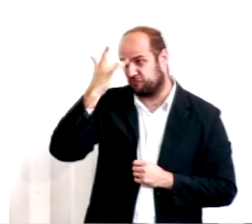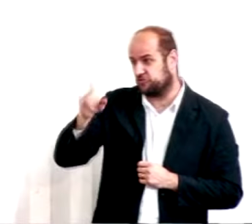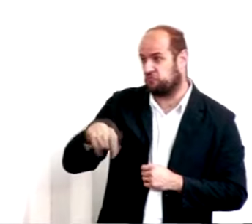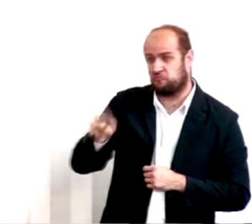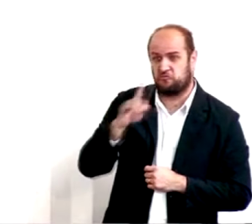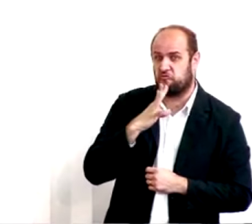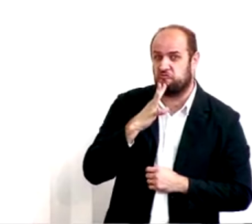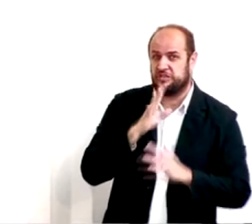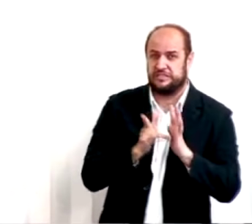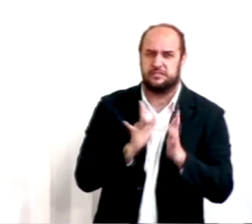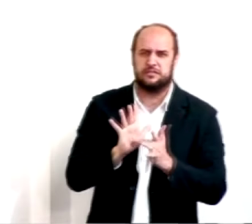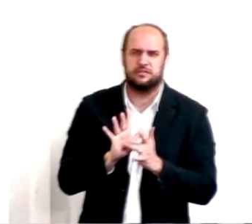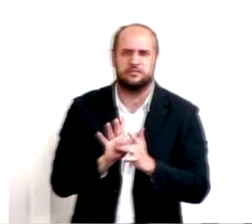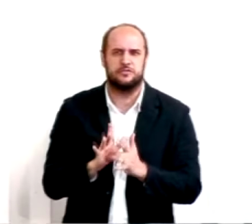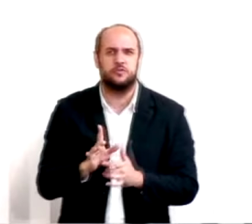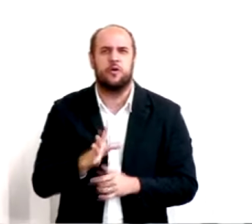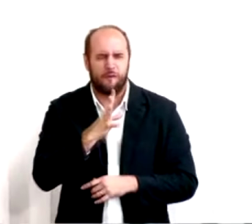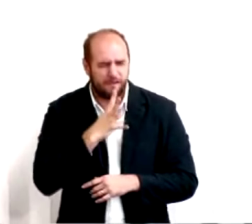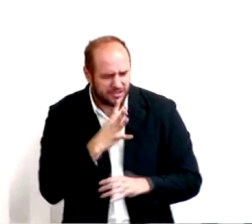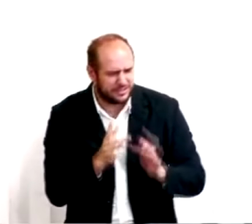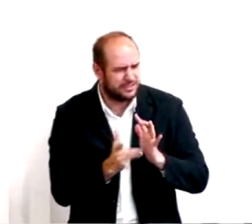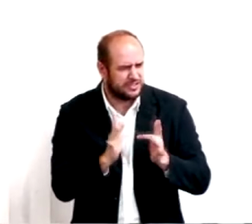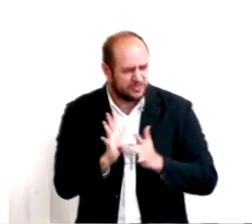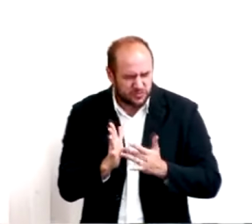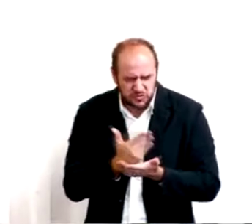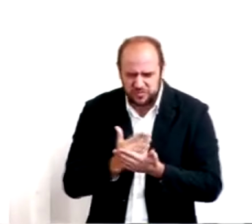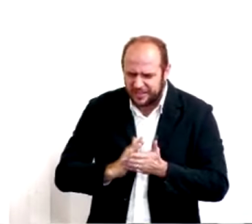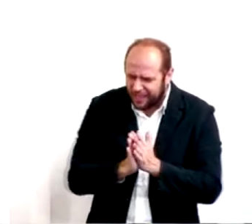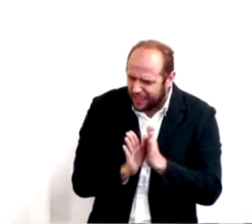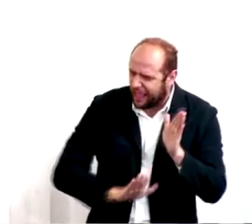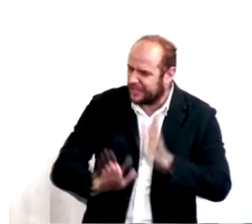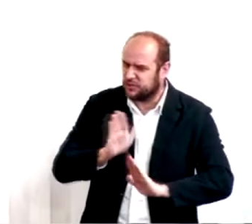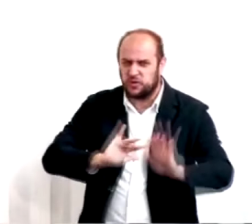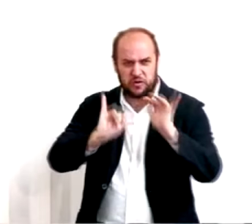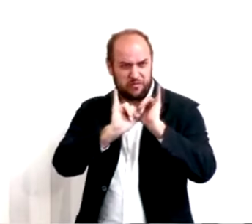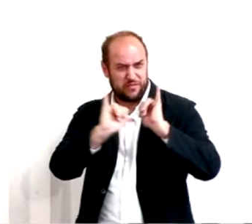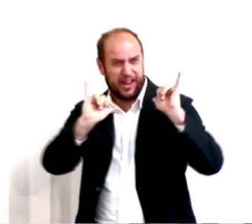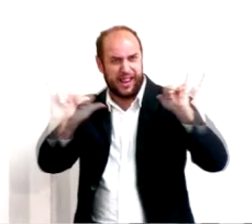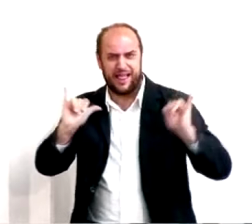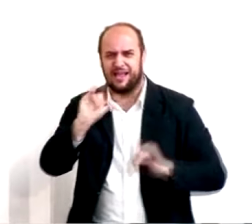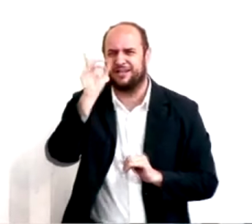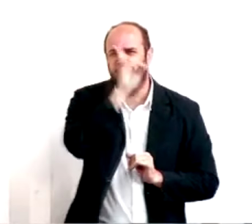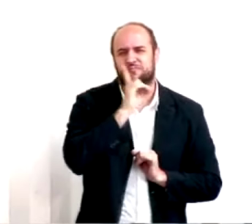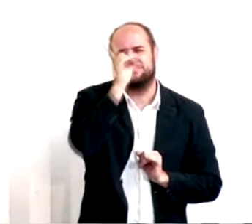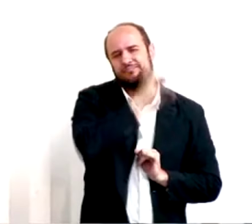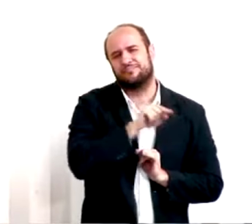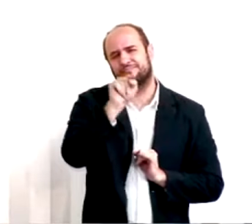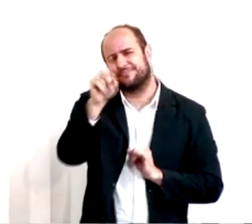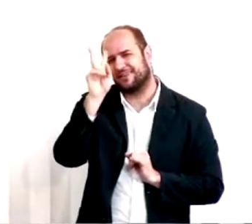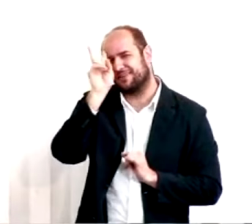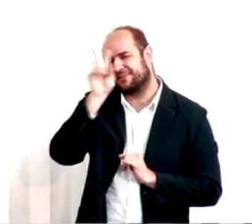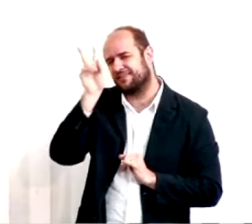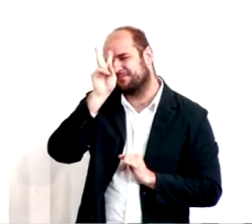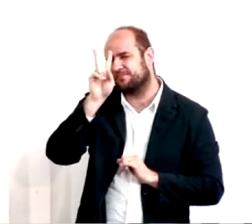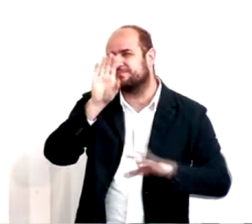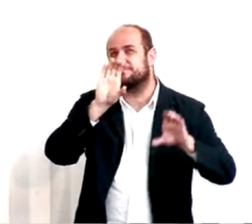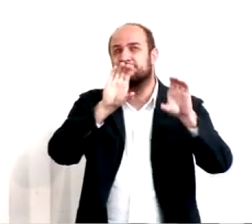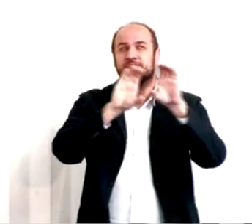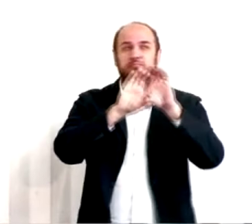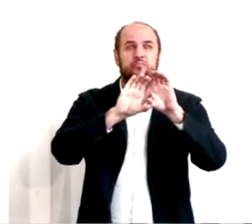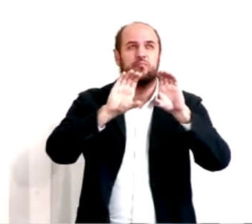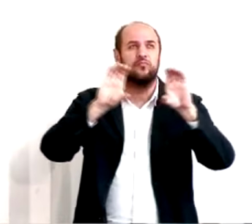conheceu a Cristo e desde que você conheceu a Cristo você o adora publicamente nos seus domingos e você vai lembrar que o